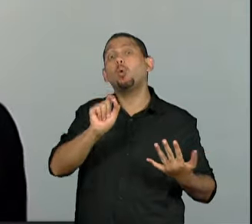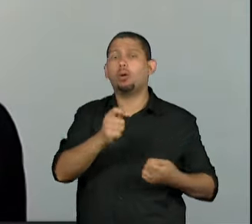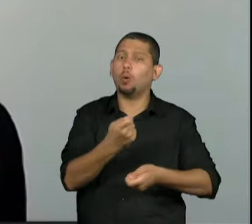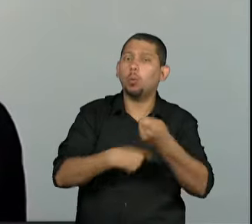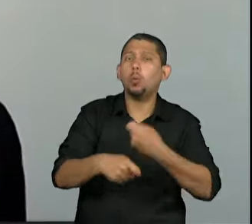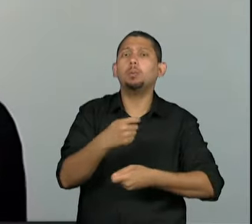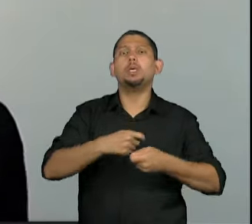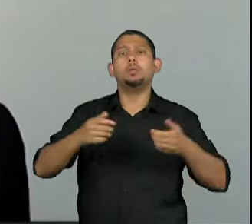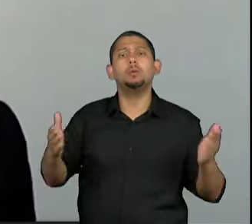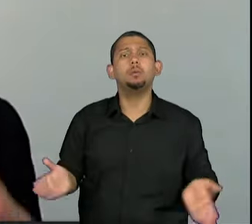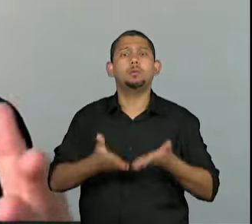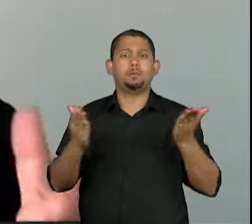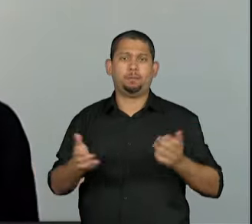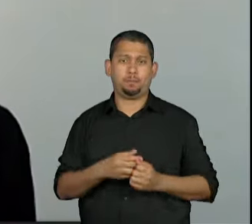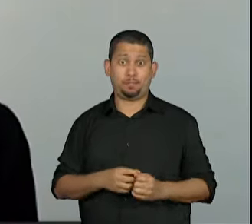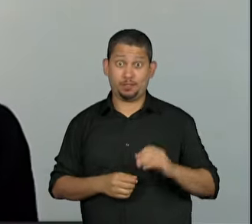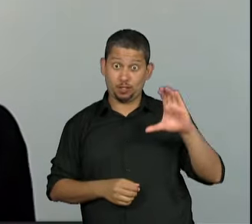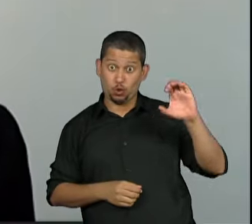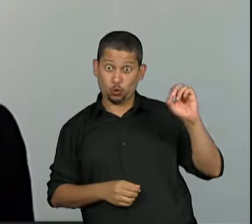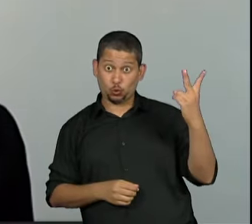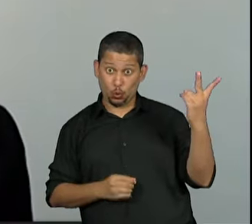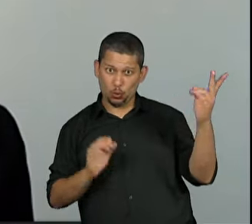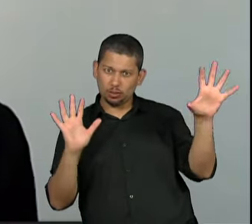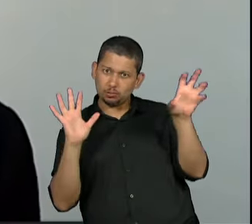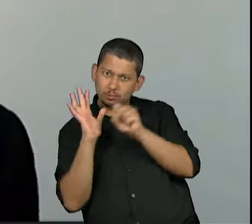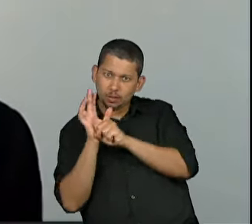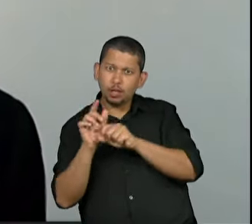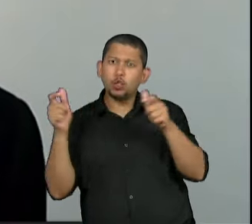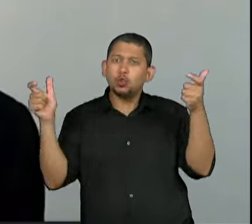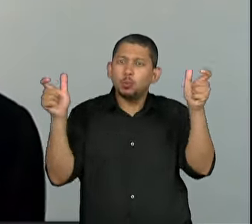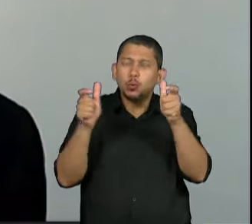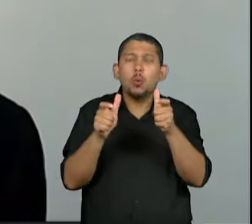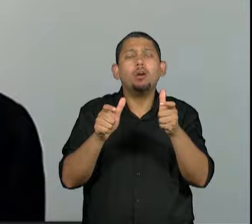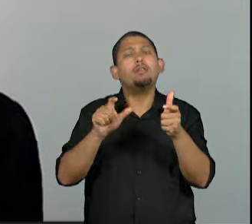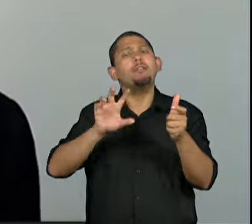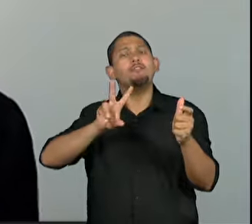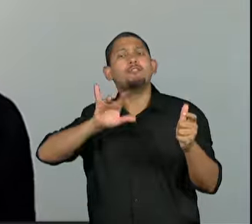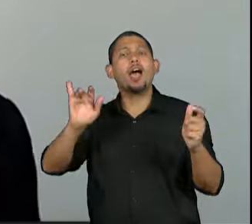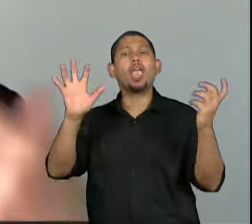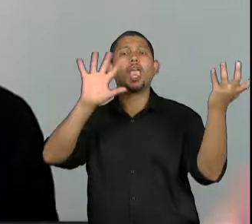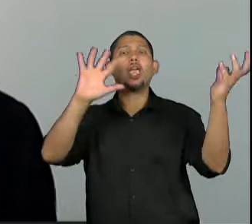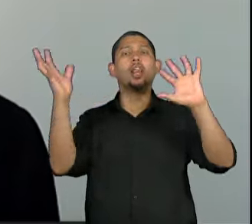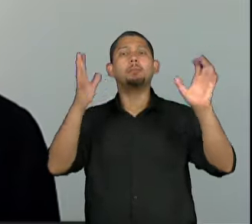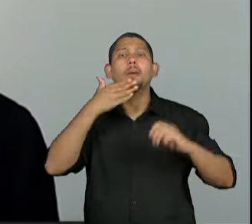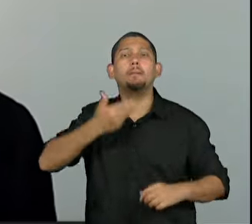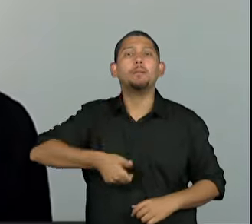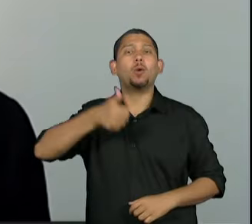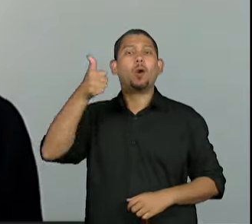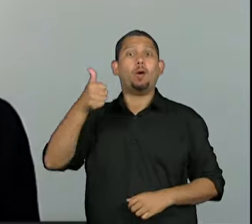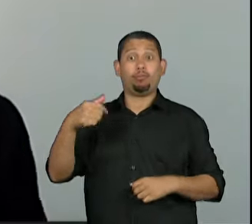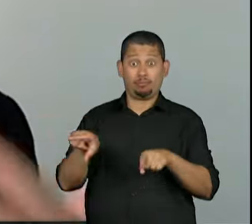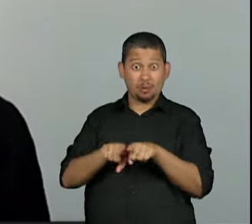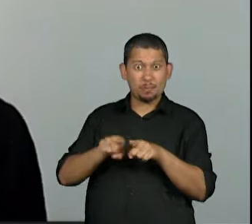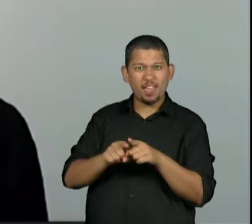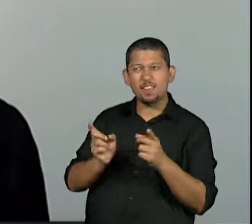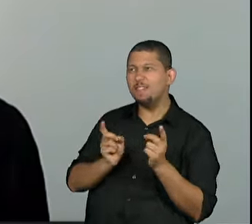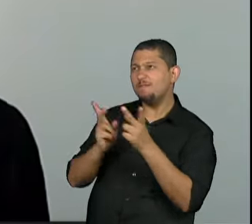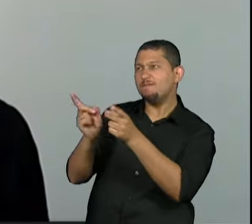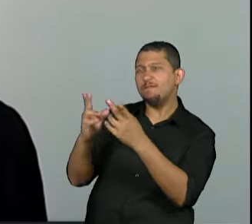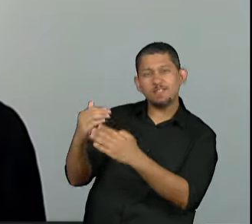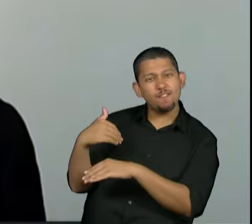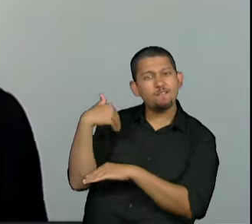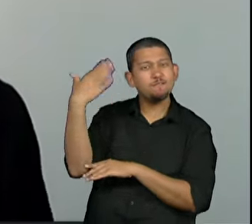de baixo carbono e de ação climática é um benefício, porque nós estaremos mais competitivos, inclusive, na